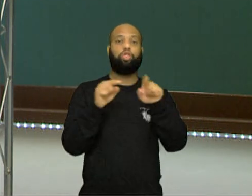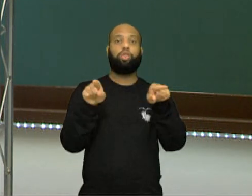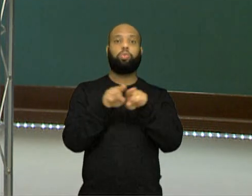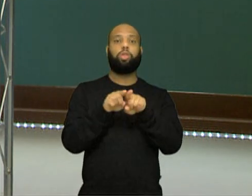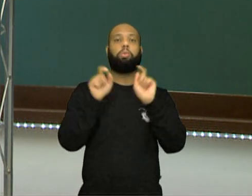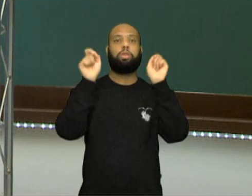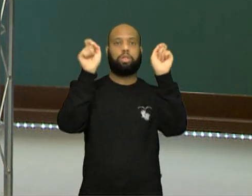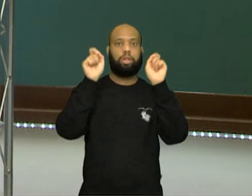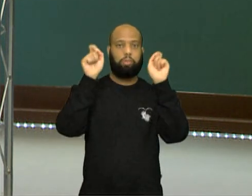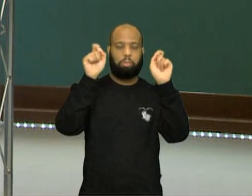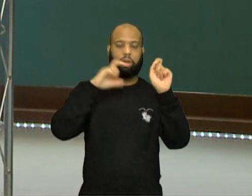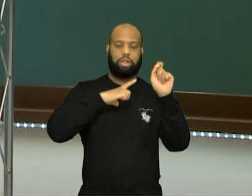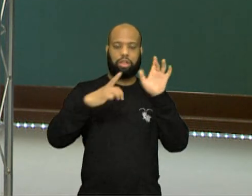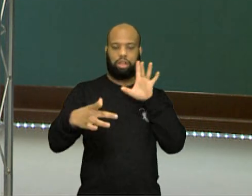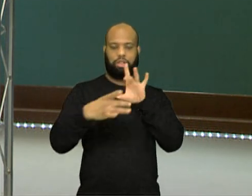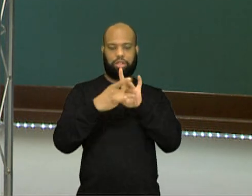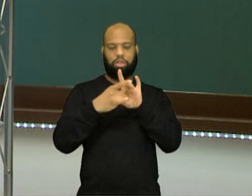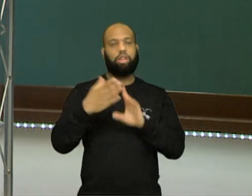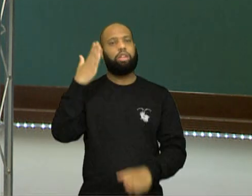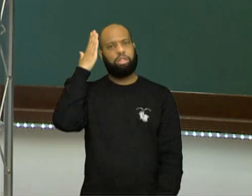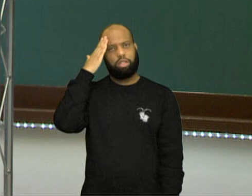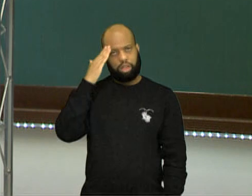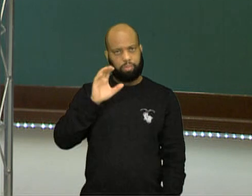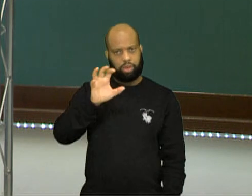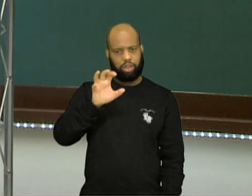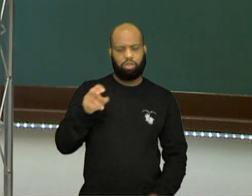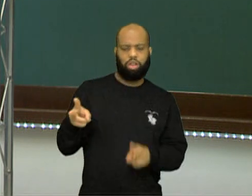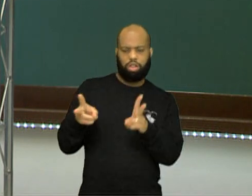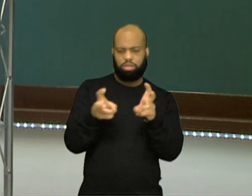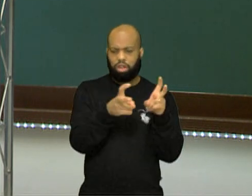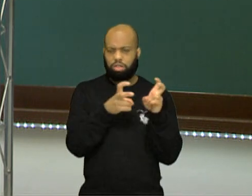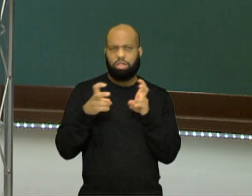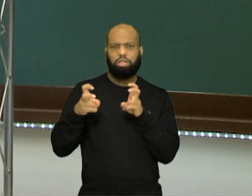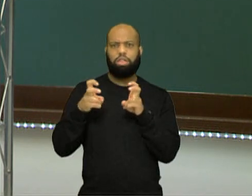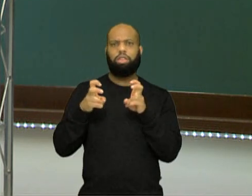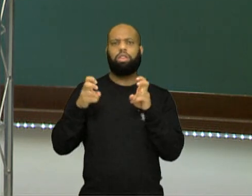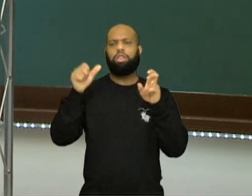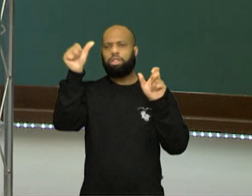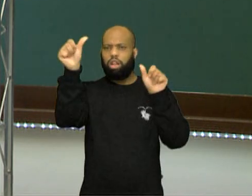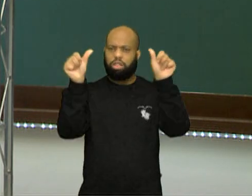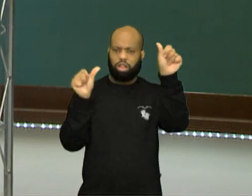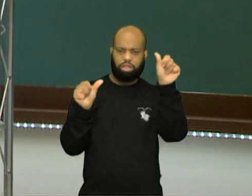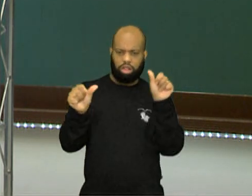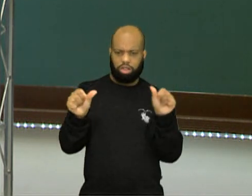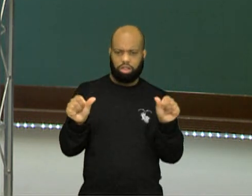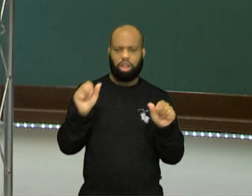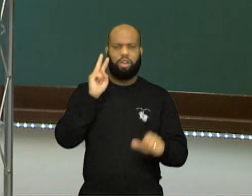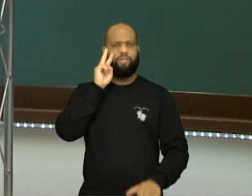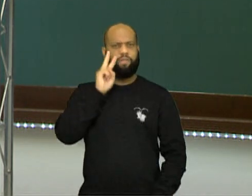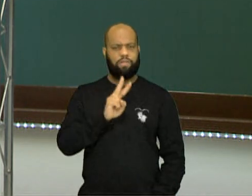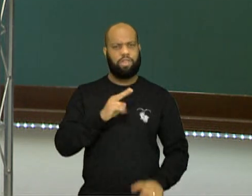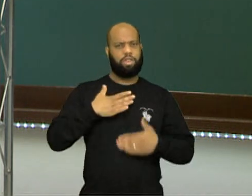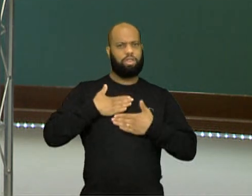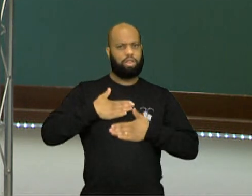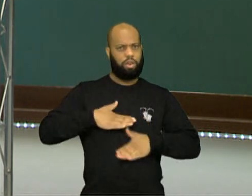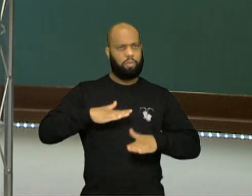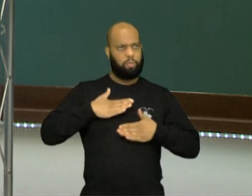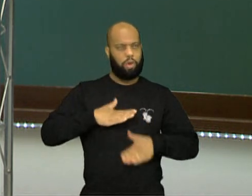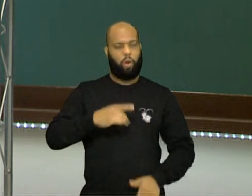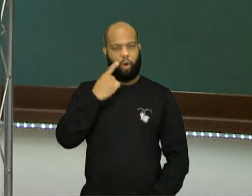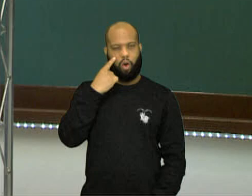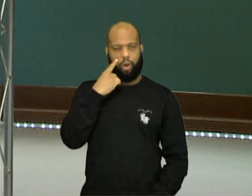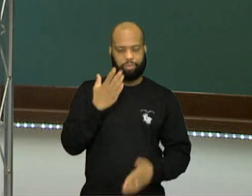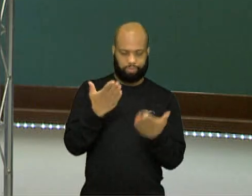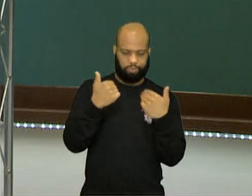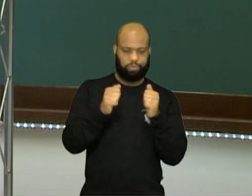está veiculando? Para a gente saber isso, é observar o cartaz, olhar com calma. Olha lá, acompanhe